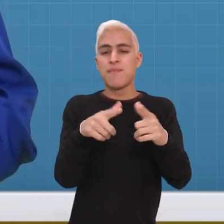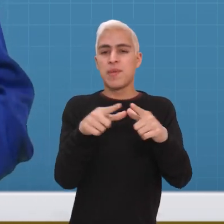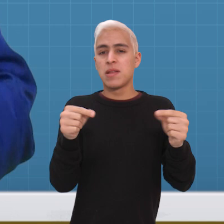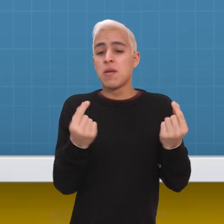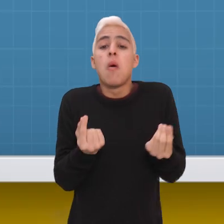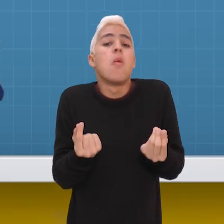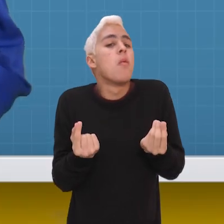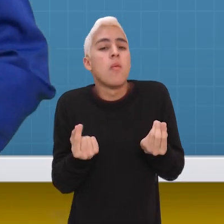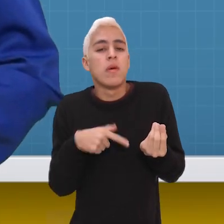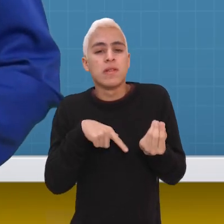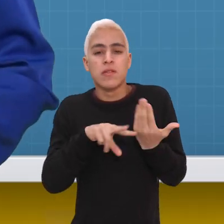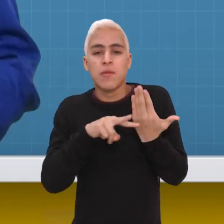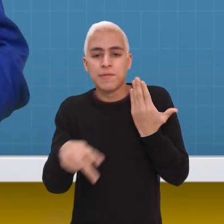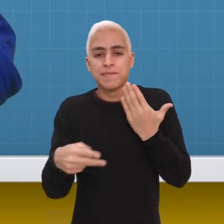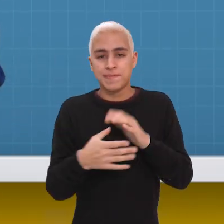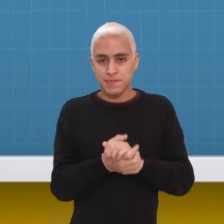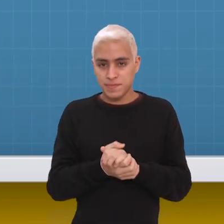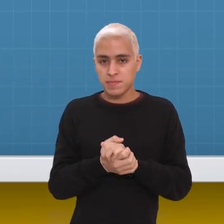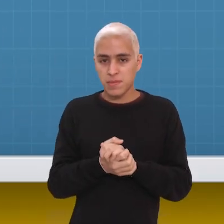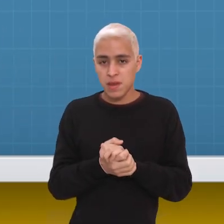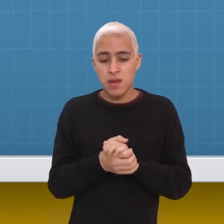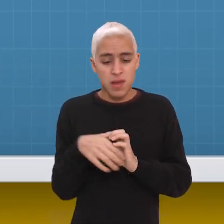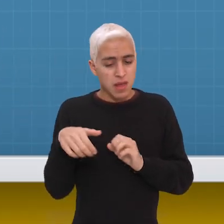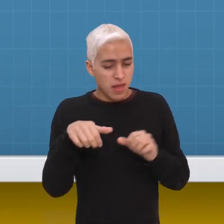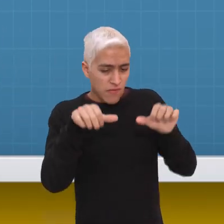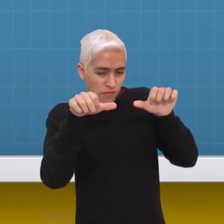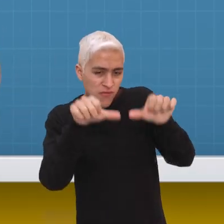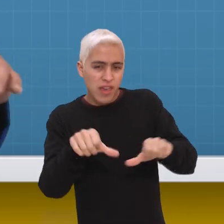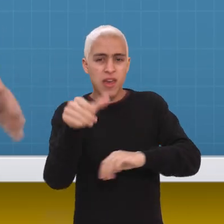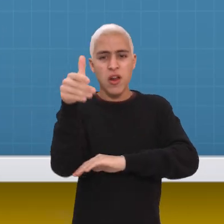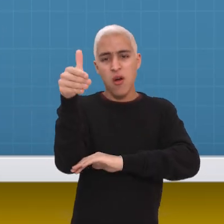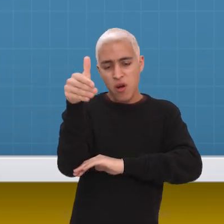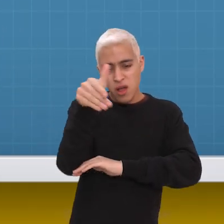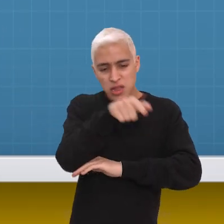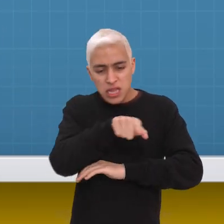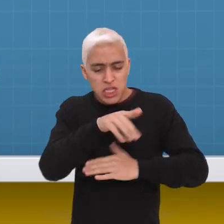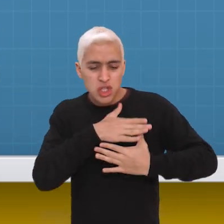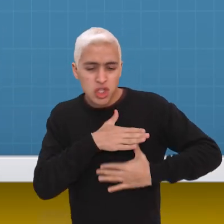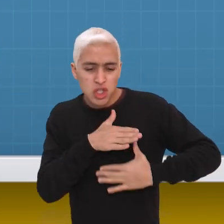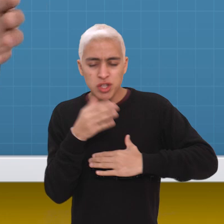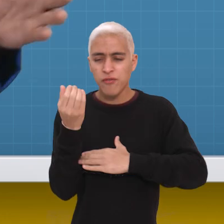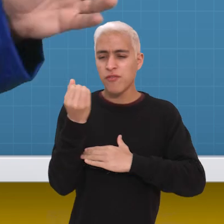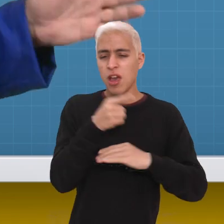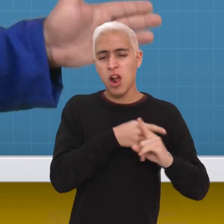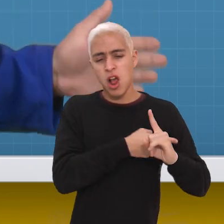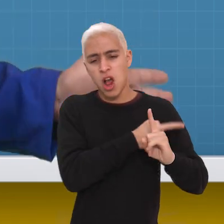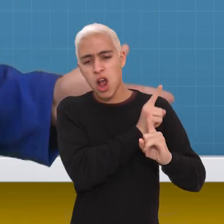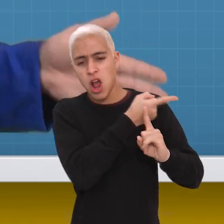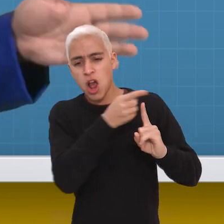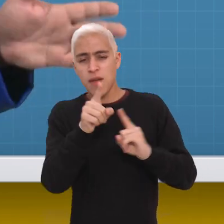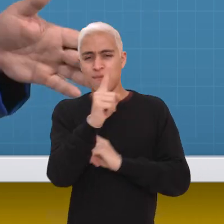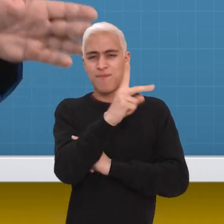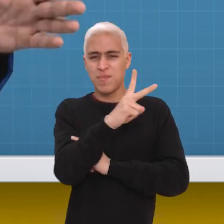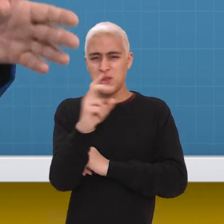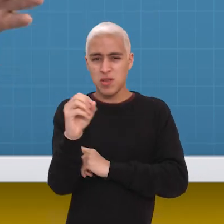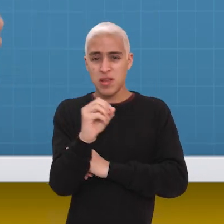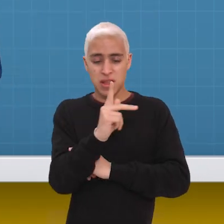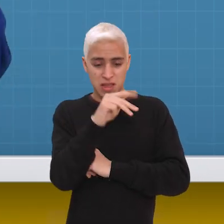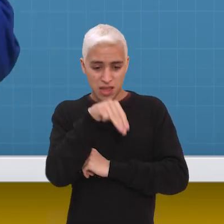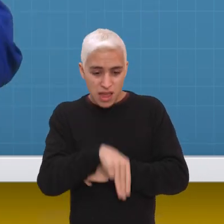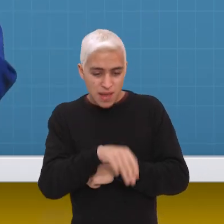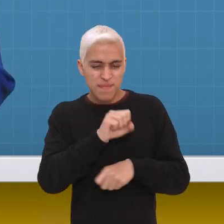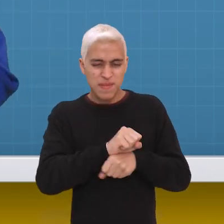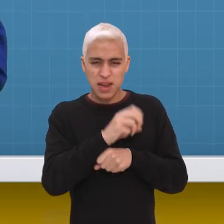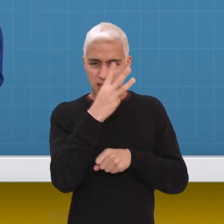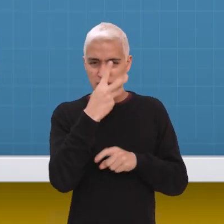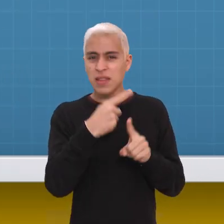Brasília? Ótimo! Então, ficaram no hotel, descansaram daquela viagem longa de 1.200 quilômetros